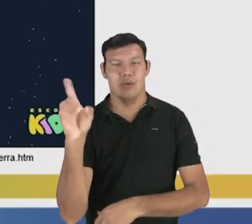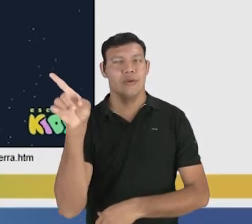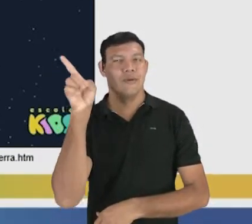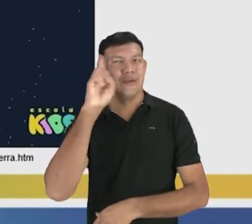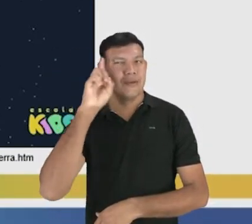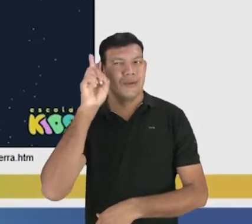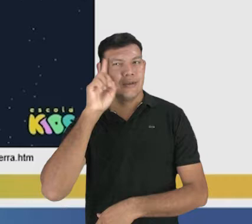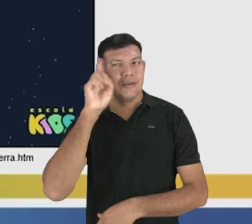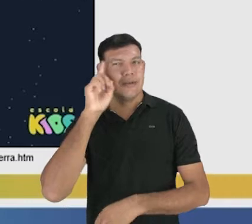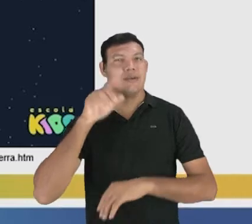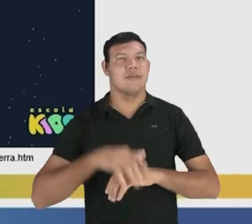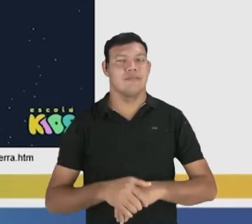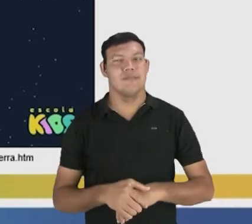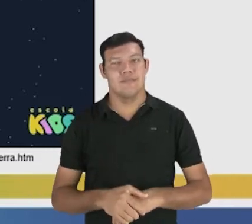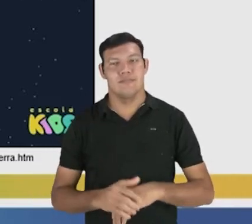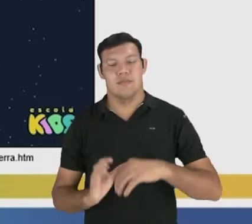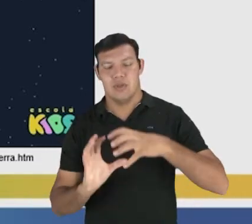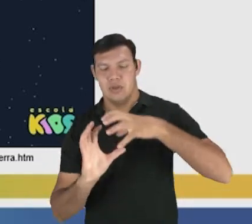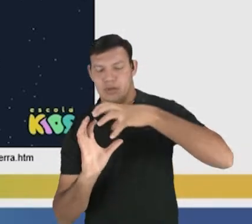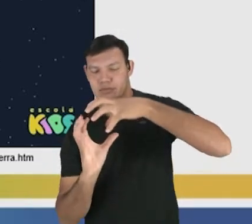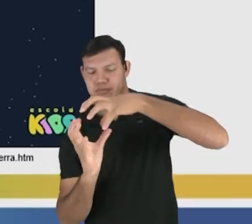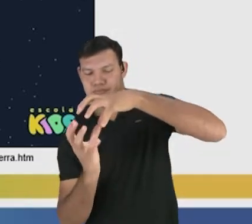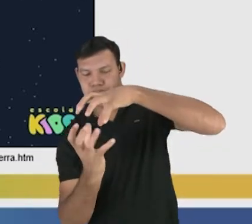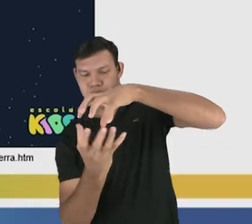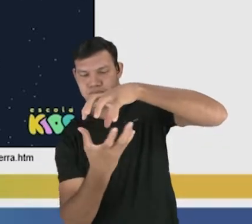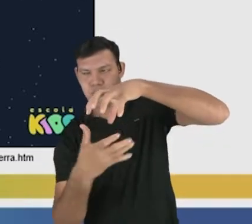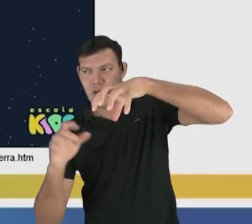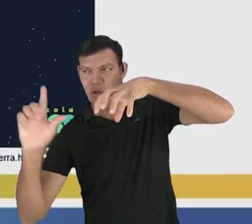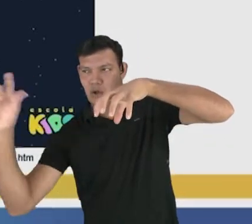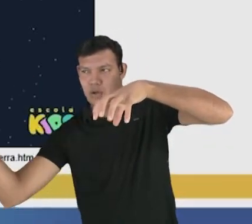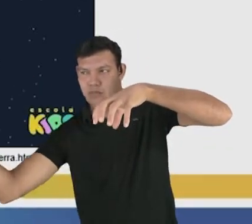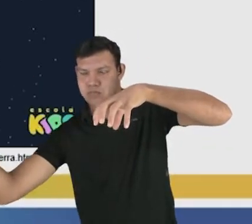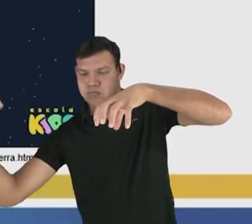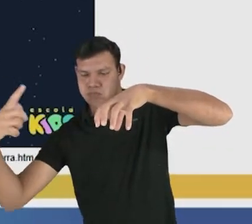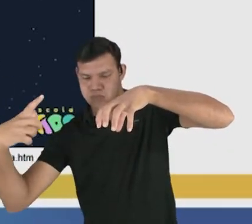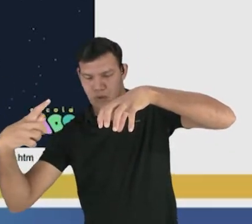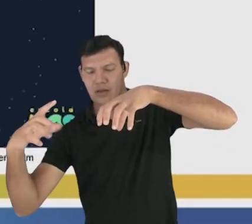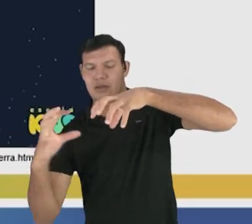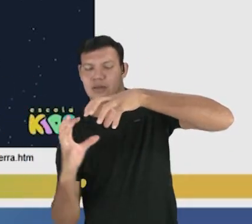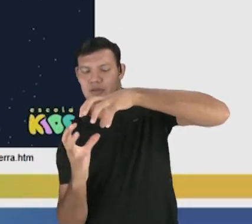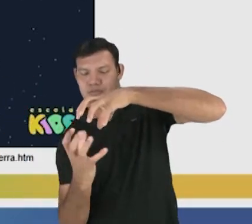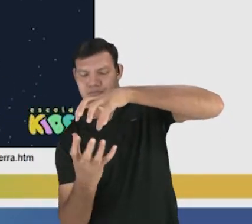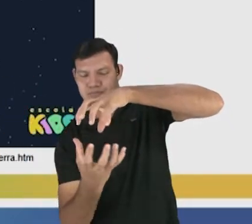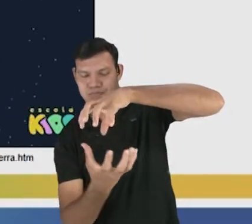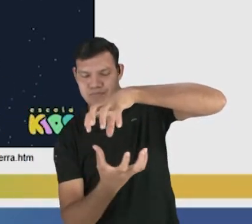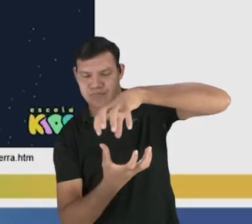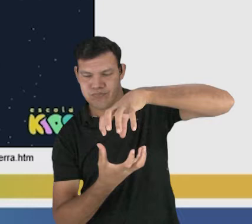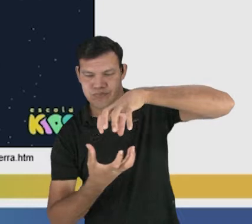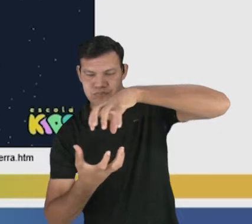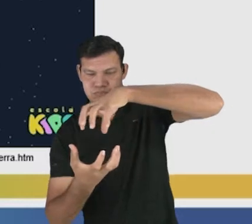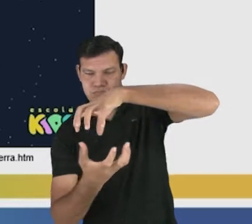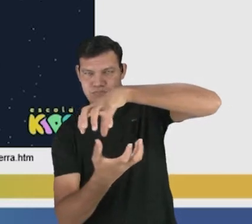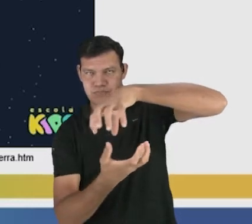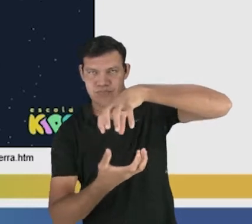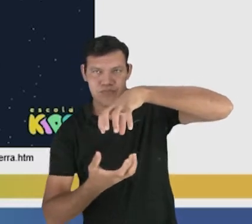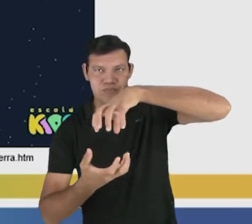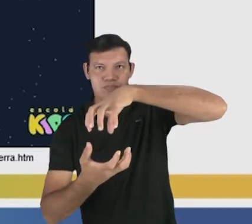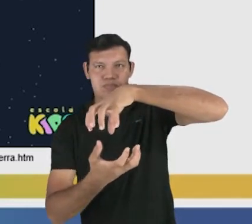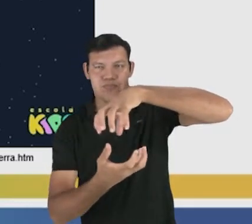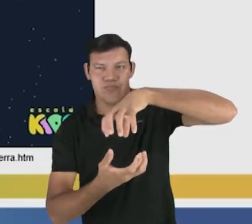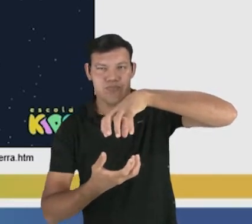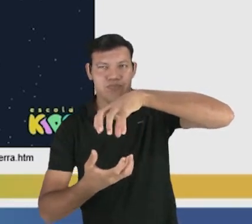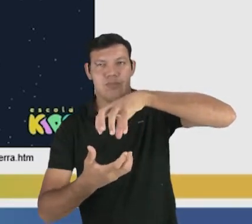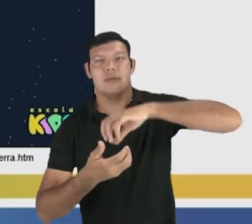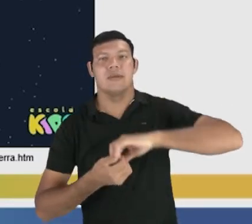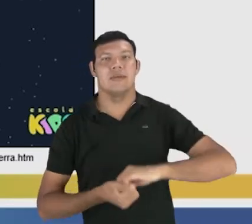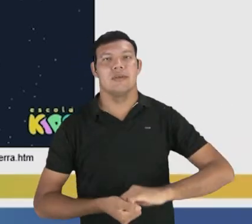dias. Um lado permanece durante o dia e o outro durante a noite. Depois a gente tem a troca, onde era noite passa a ser dia, e onde era